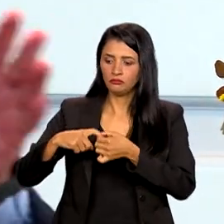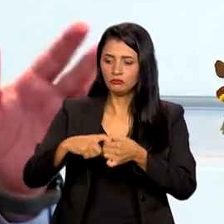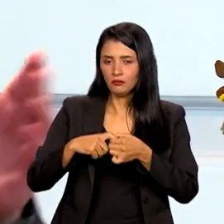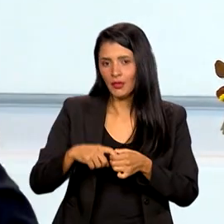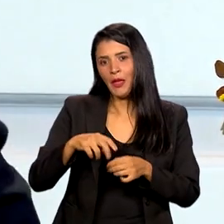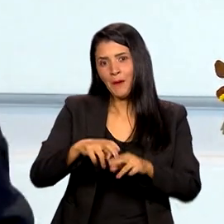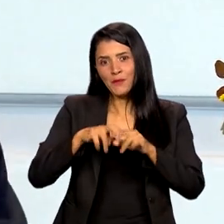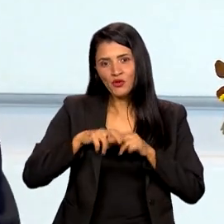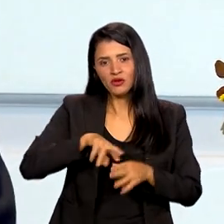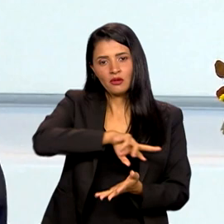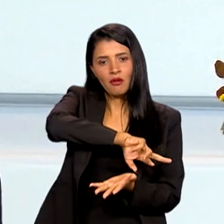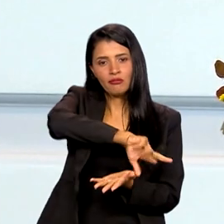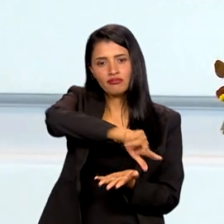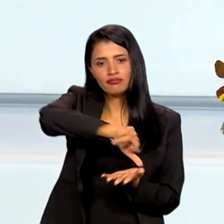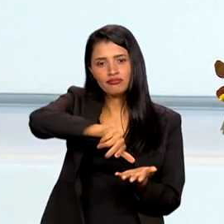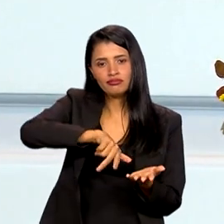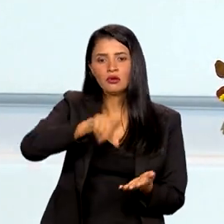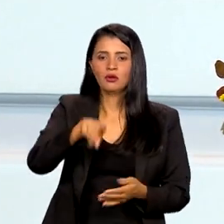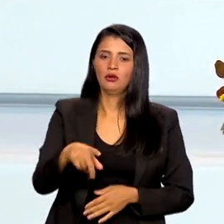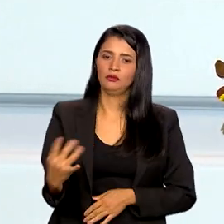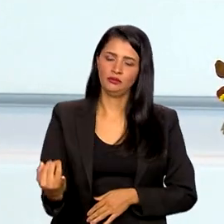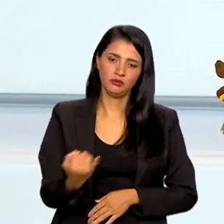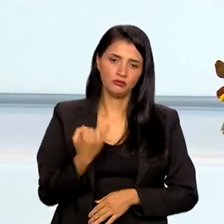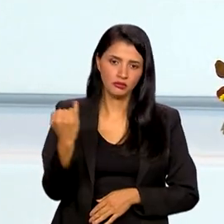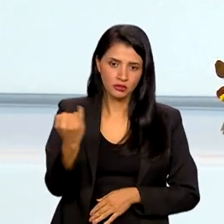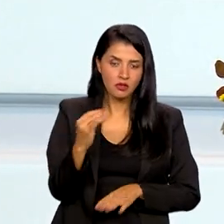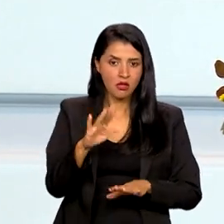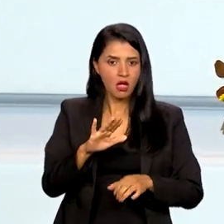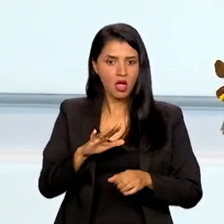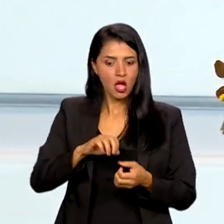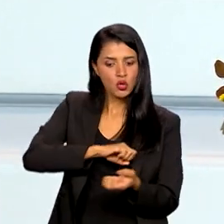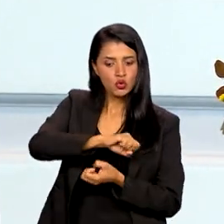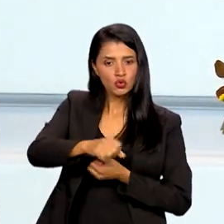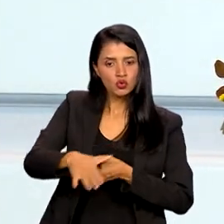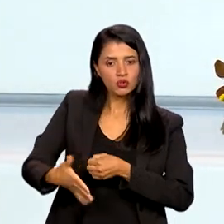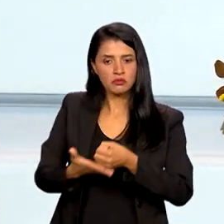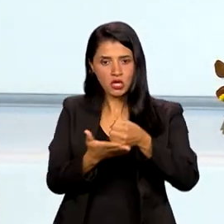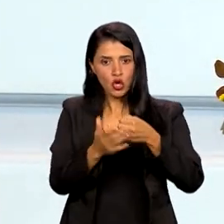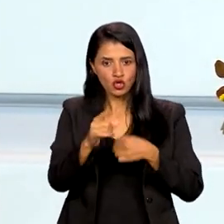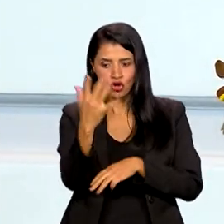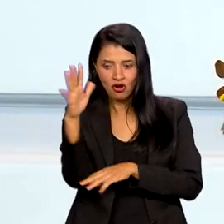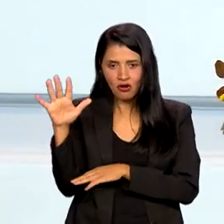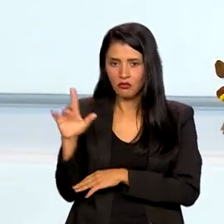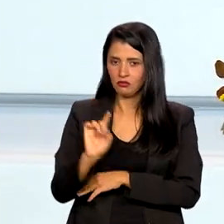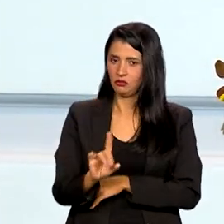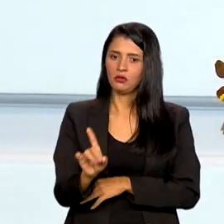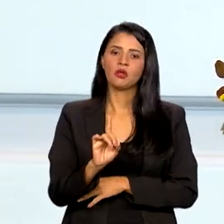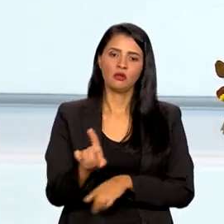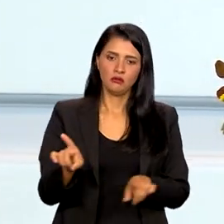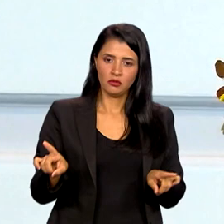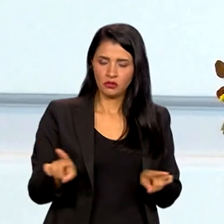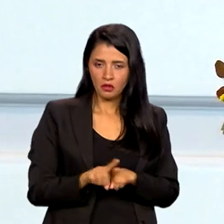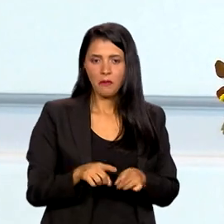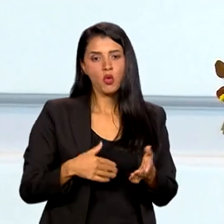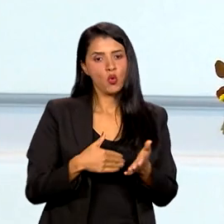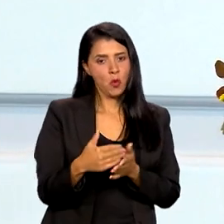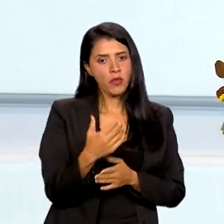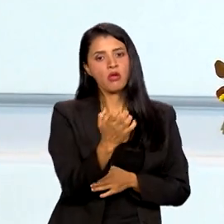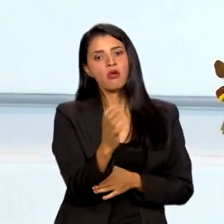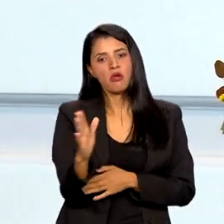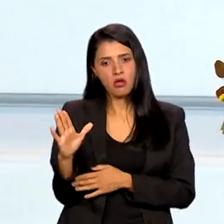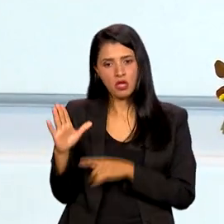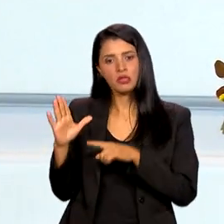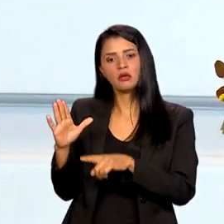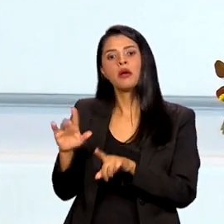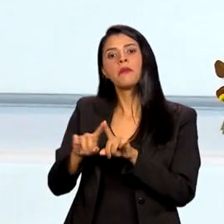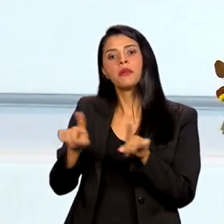essa diversificação é relevante. A sustentabilidade não é só ambiental, é óbvio que passa, principia pela sustentabilidade